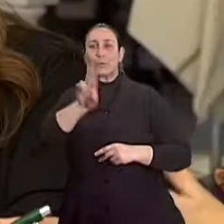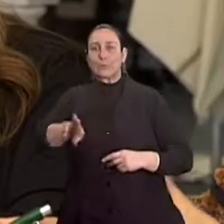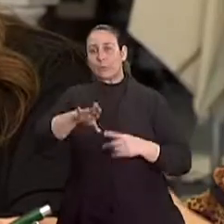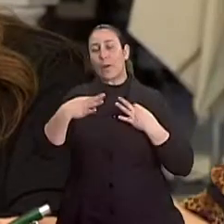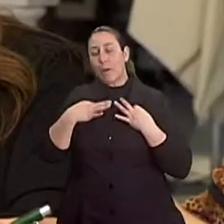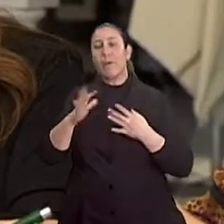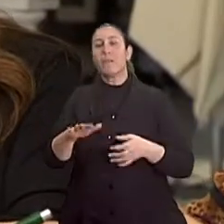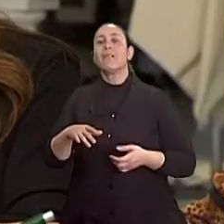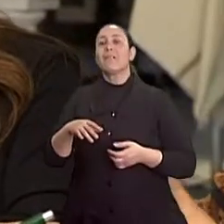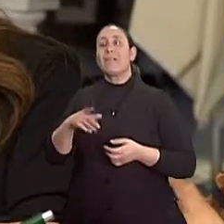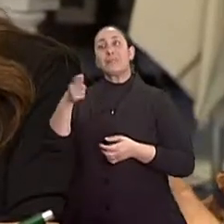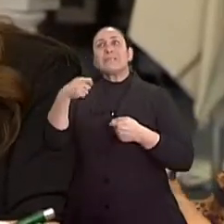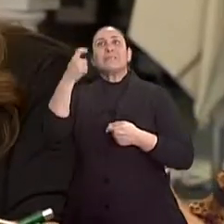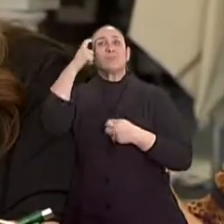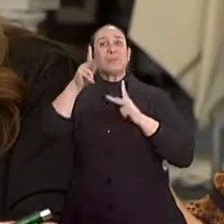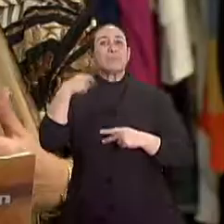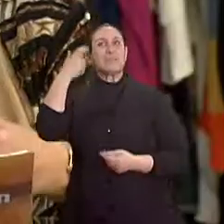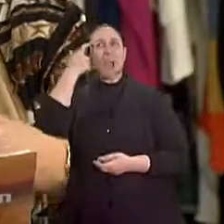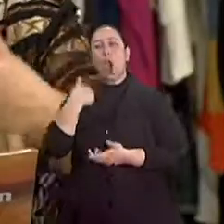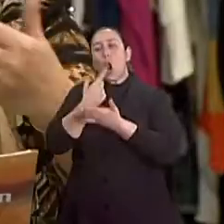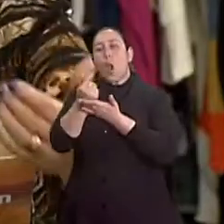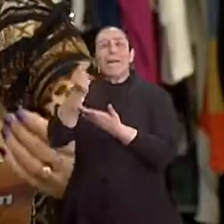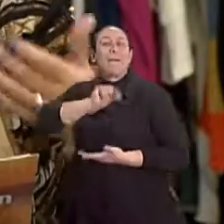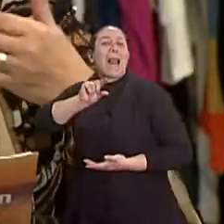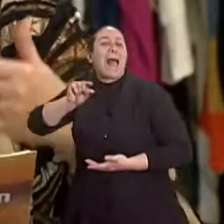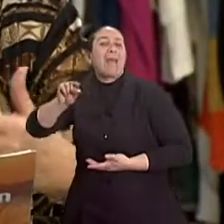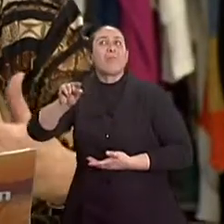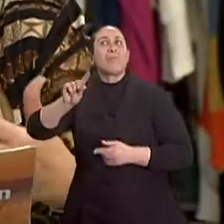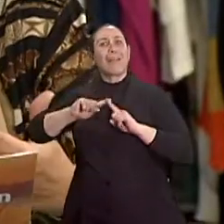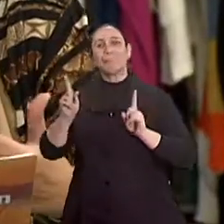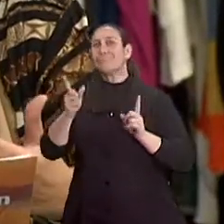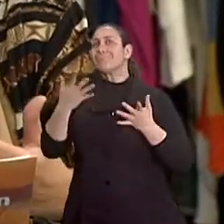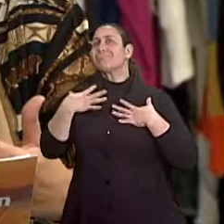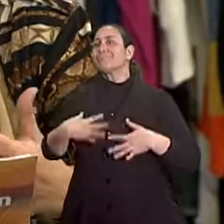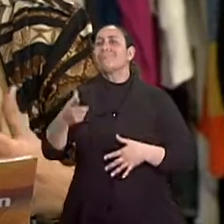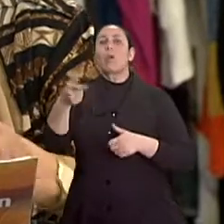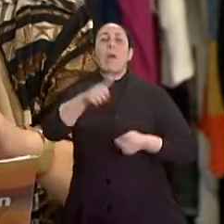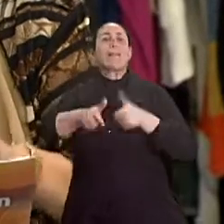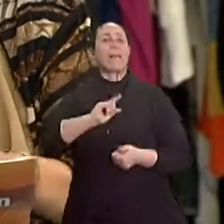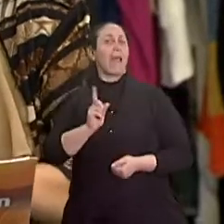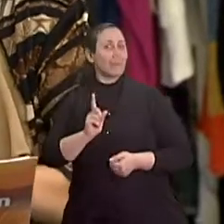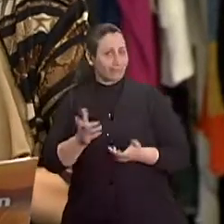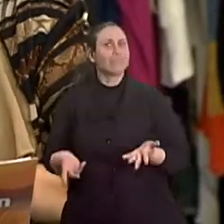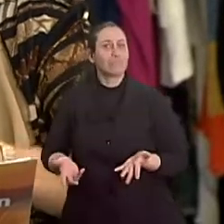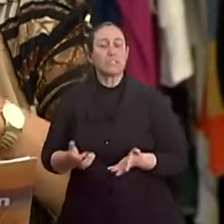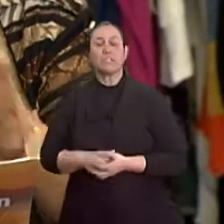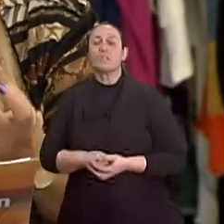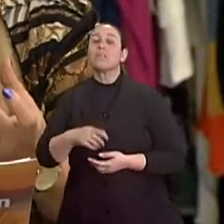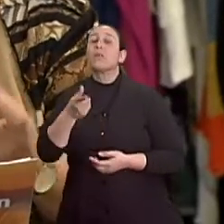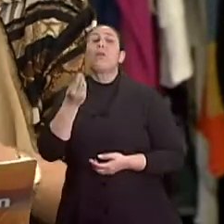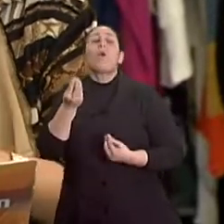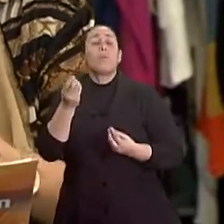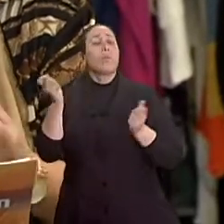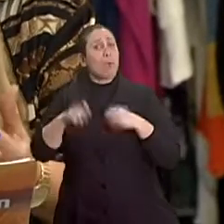até com... Achando que está economizando. Exatamente. E gastando mais se não comprou uma coisa de qualidade. E quanto isso pode ser